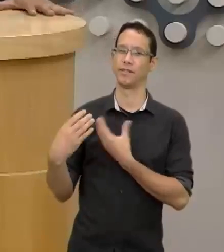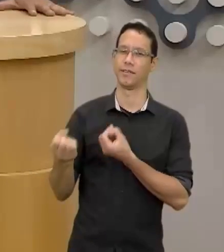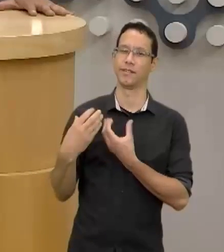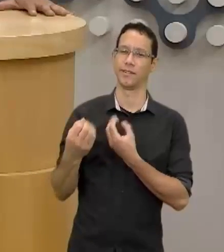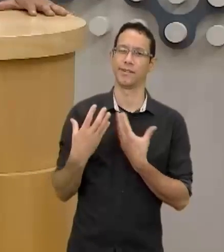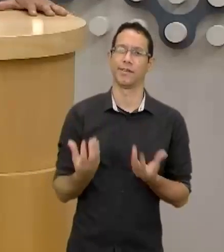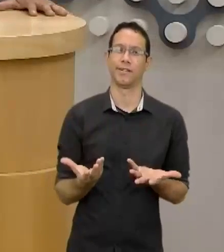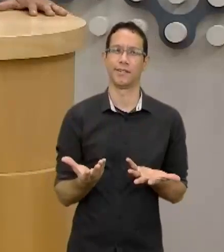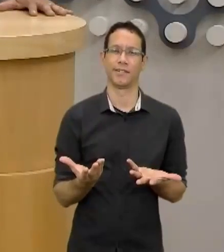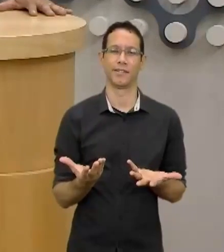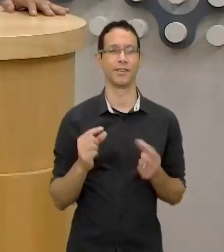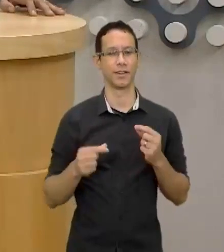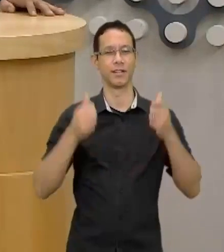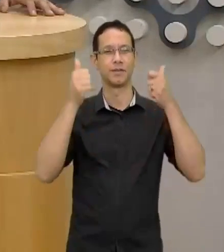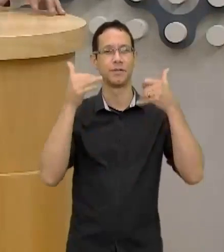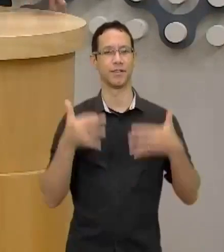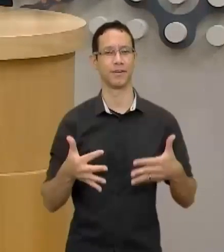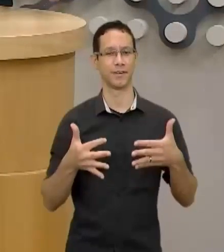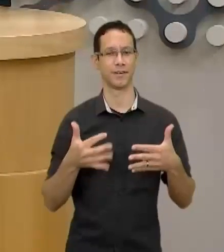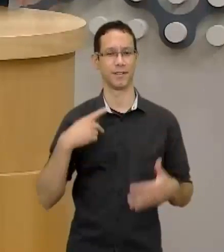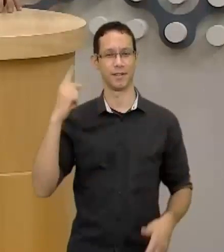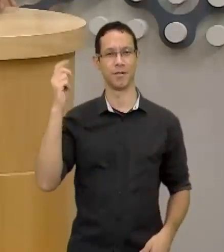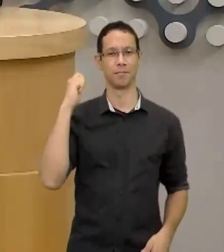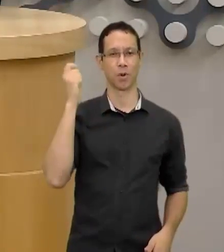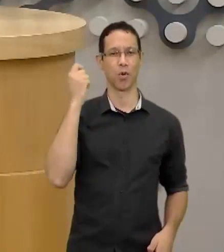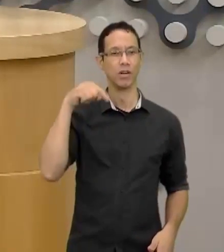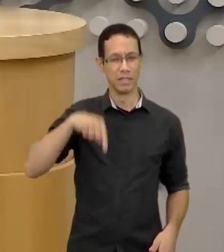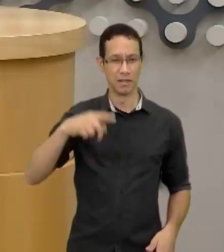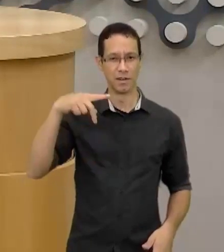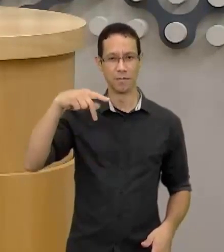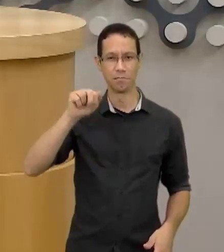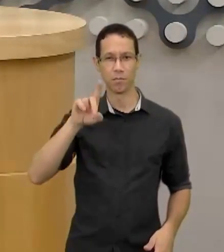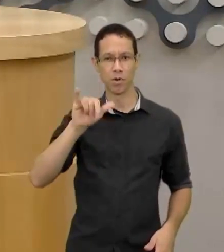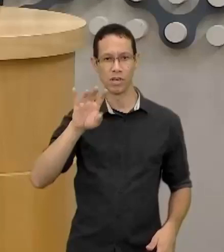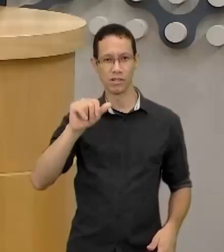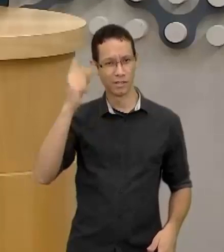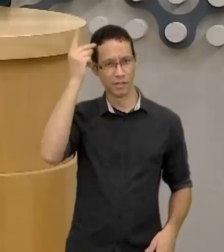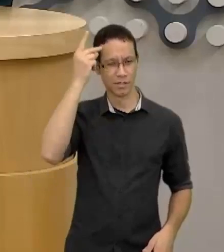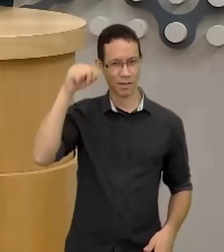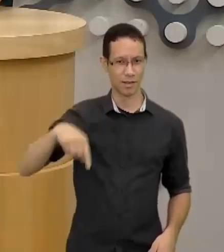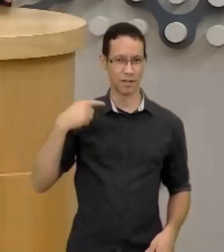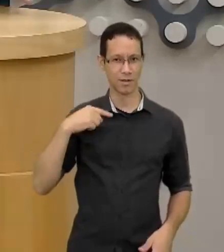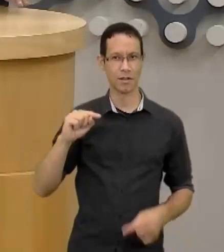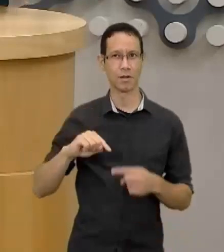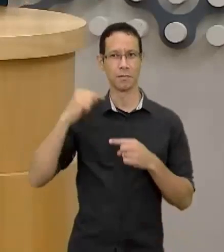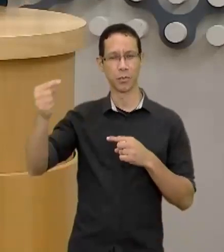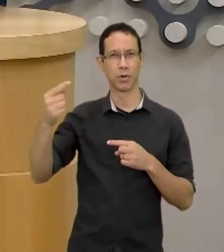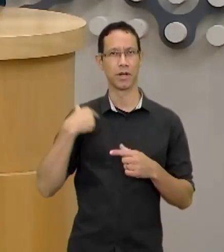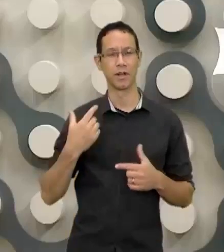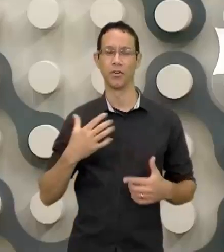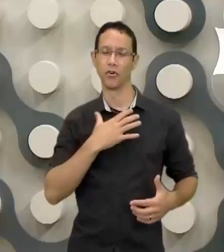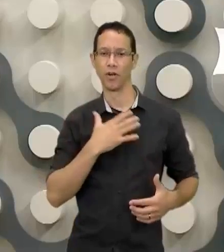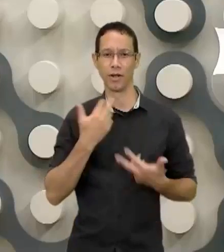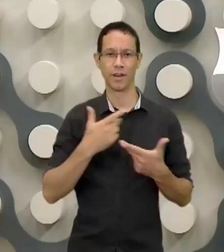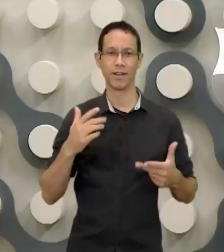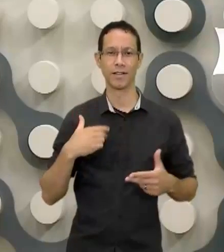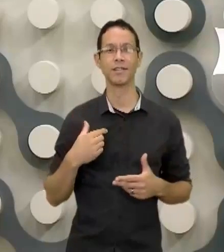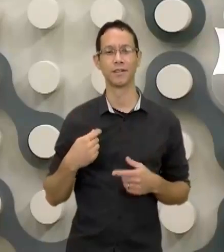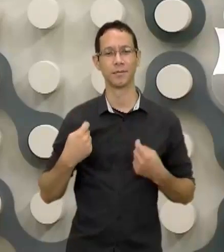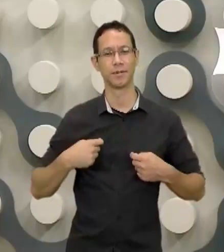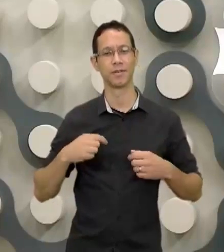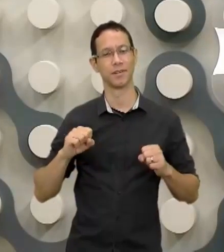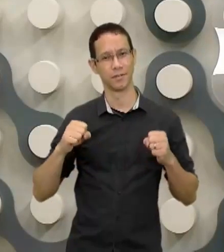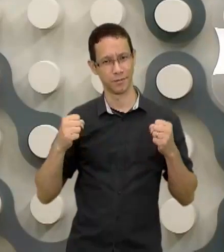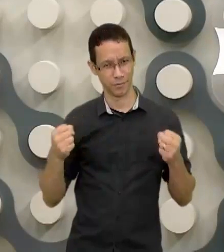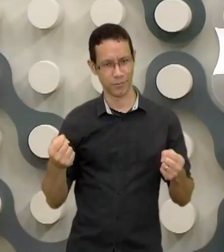lição de moral, explicando pro paulista aqui como é que. Na verdade, nem pula, nem curte, porque eu sou daquele que fica em casa direitinho.